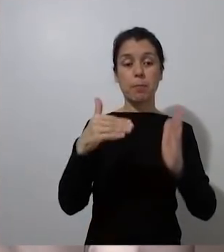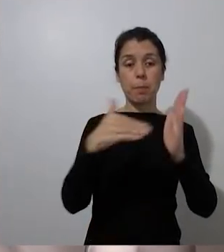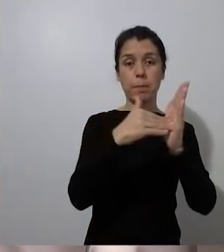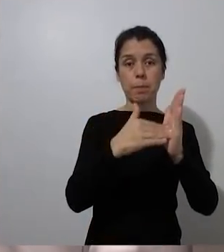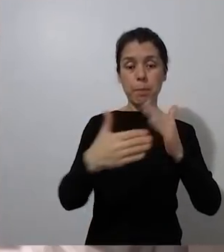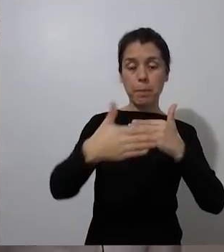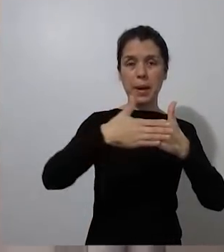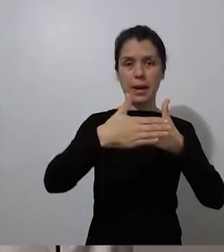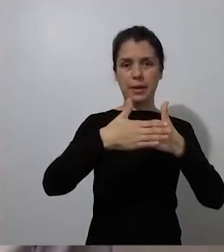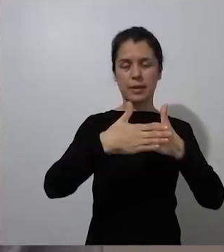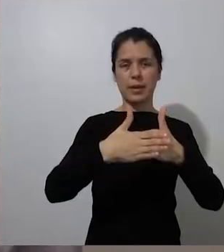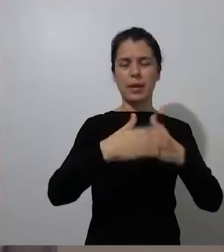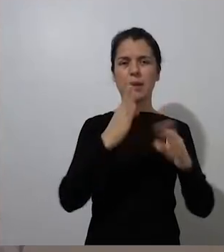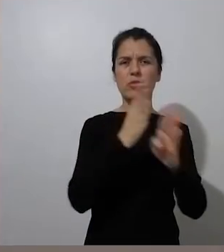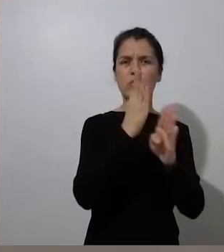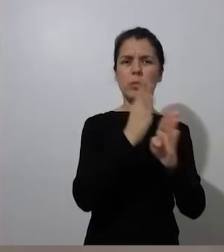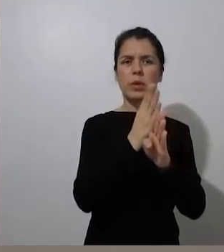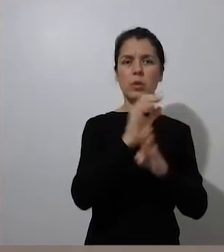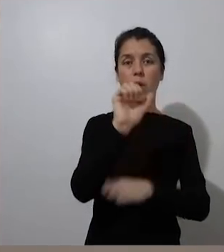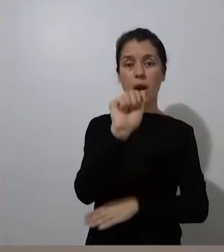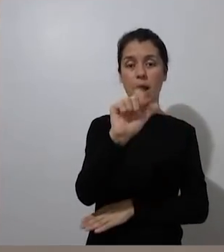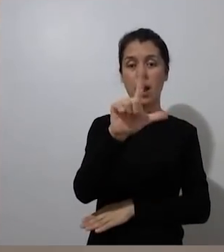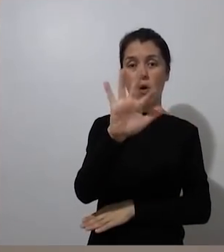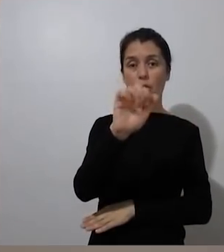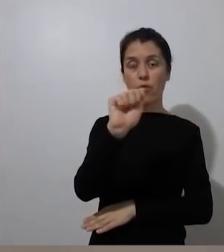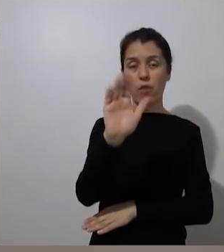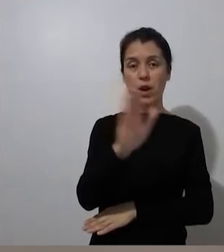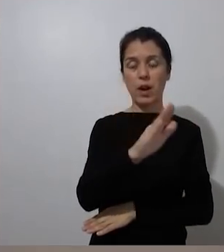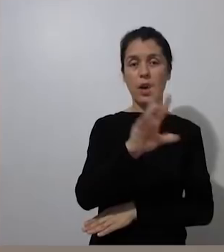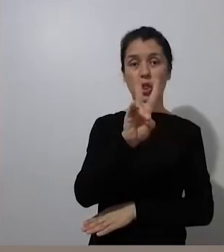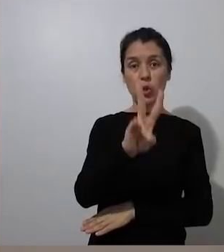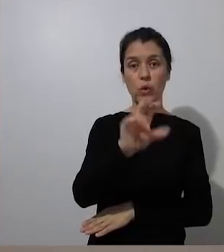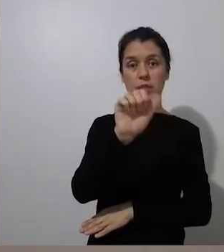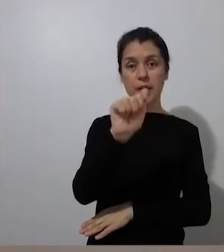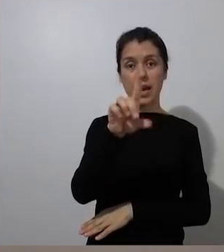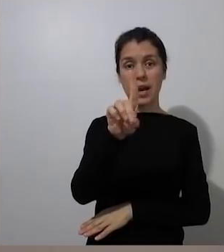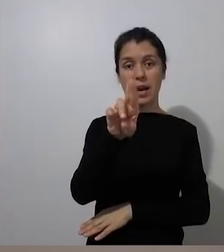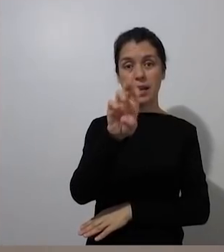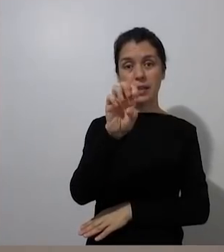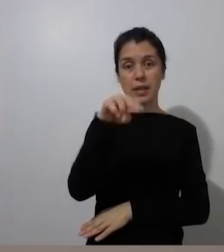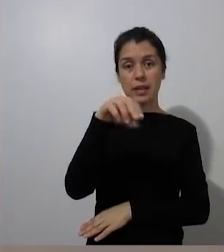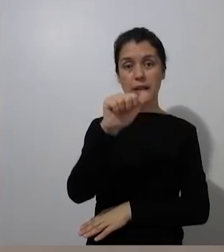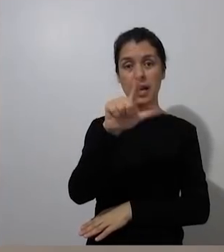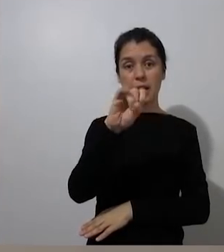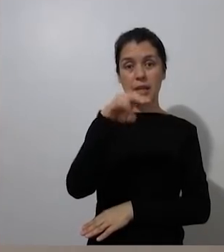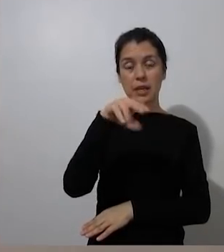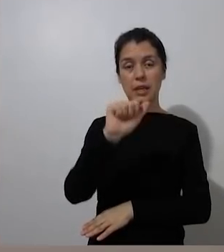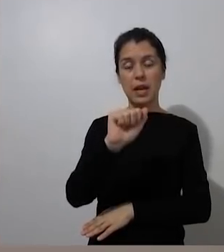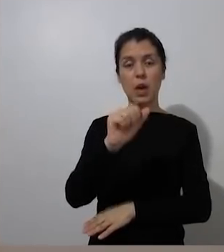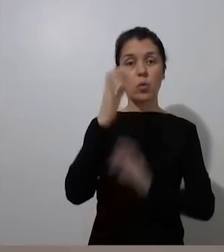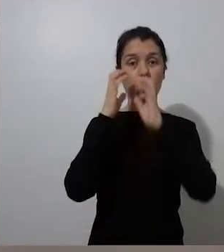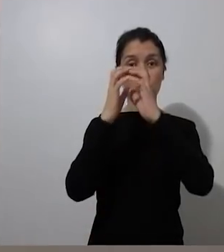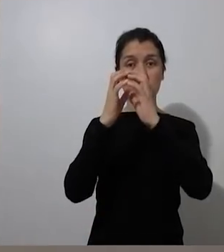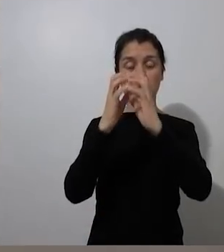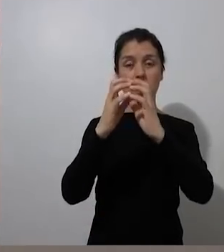da adrenalina. Então, eles descobriram que o receptor alfa-2 da adrenalina, quando esse remédio bloqueia, o cérebro produz mais